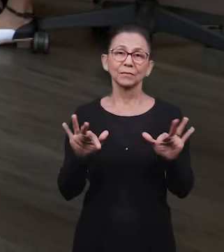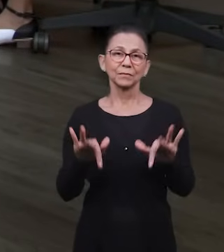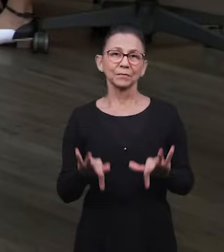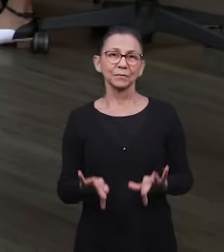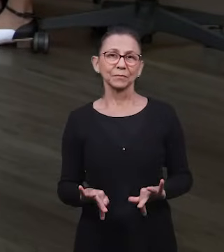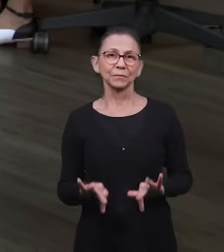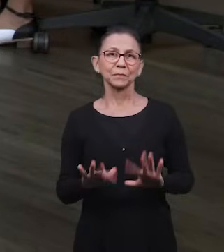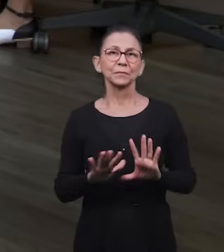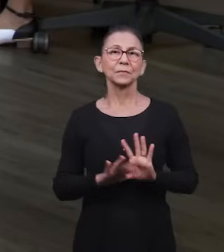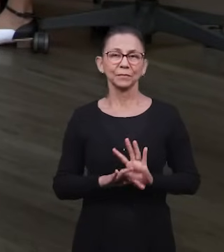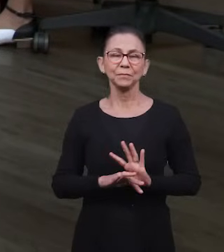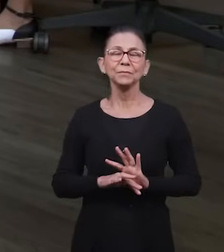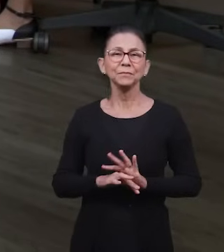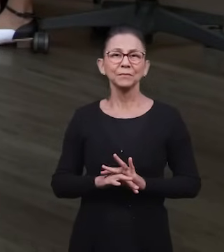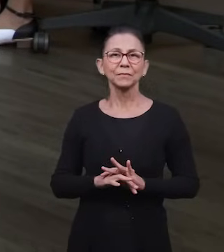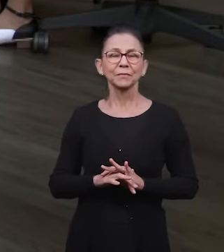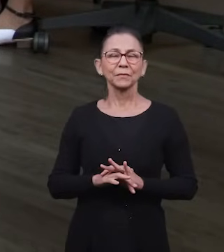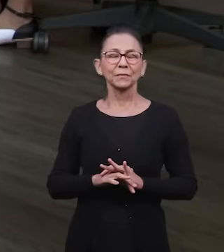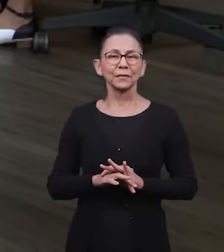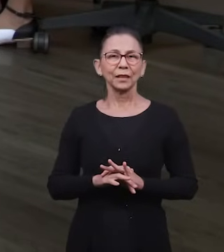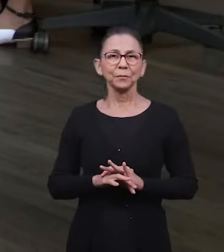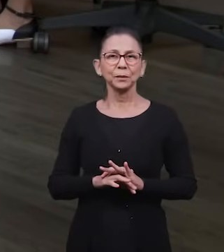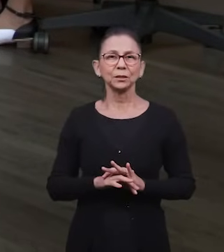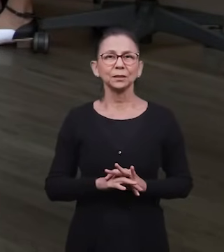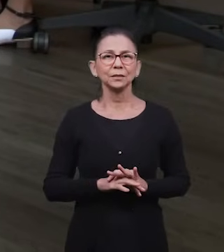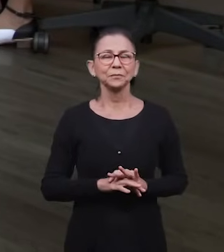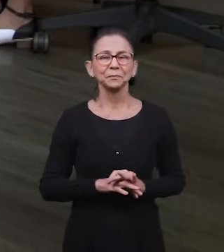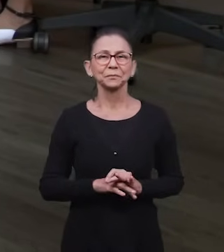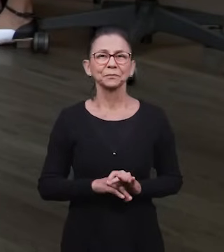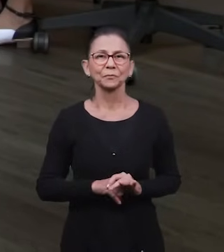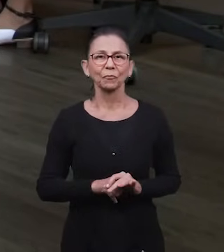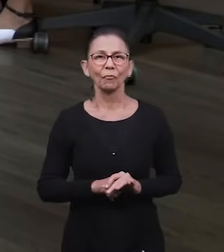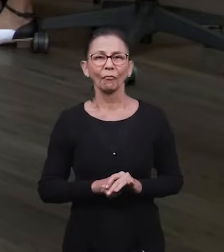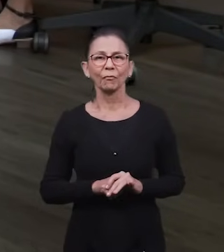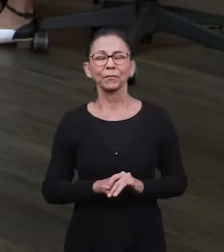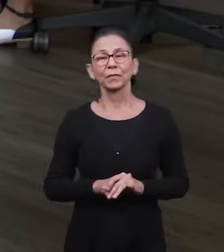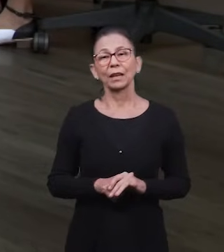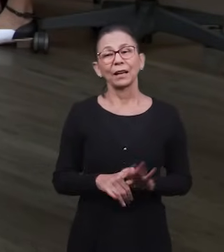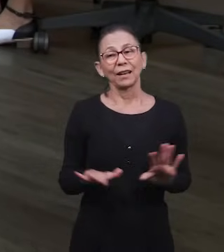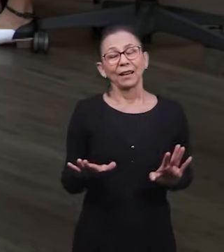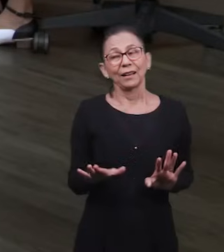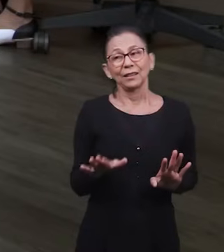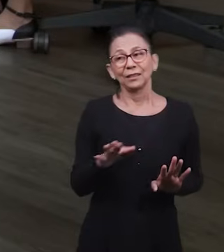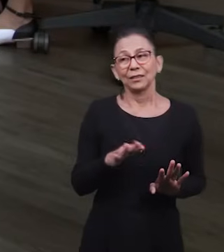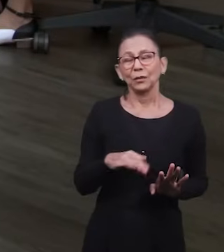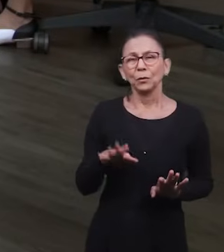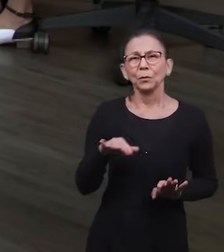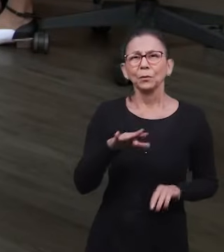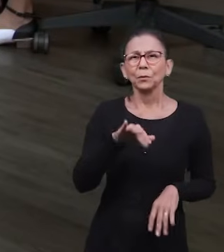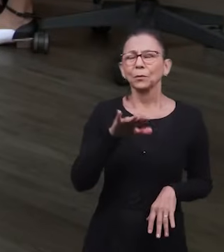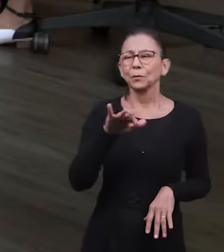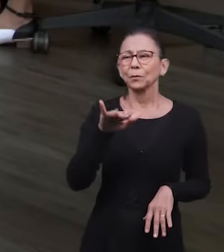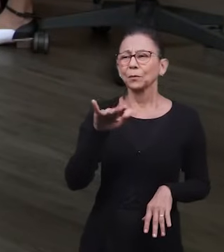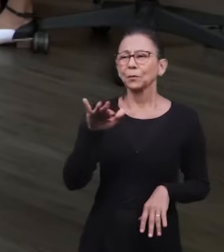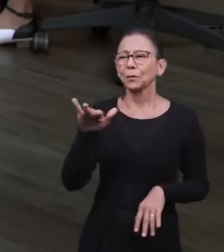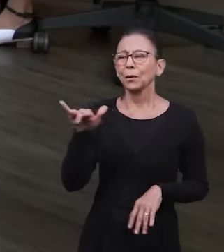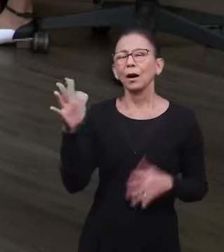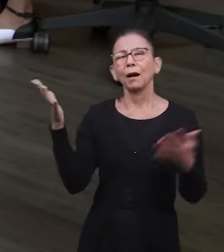Bom, a gente está chegando ao final do programa, né? É porque não é muito nossa prática, né? A gente fazer,